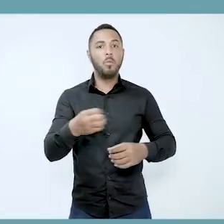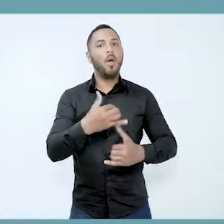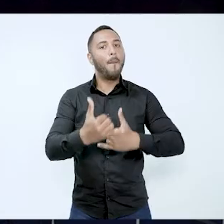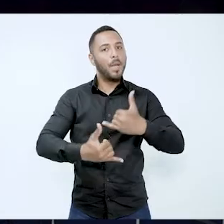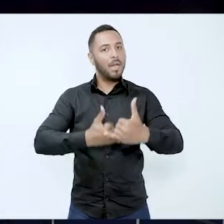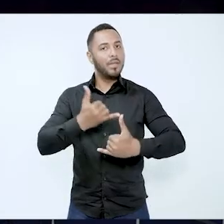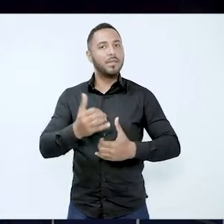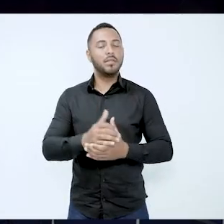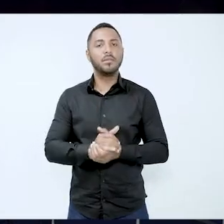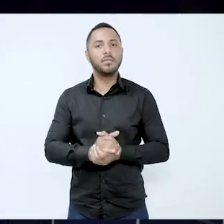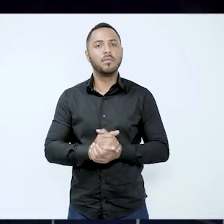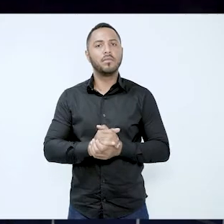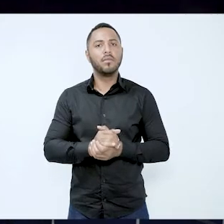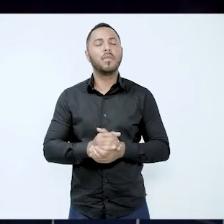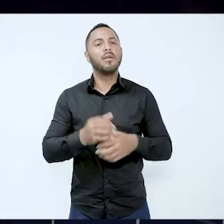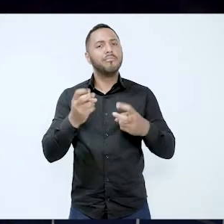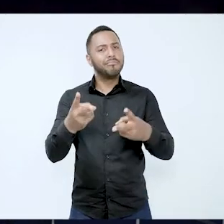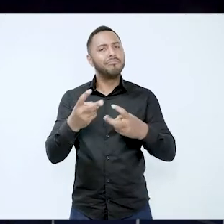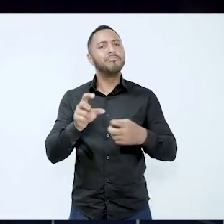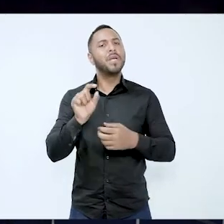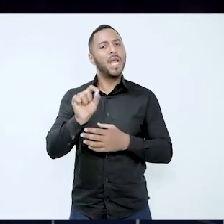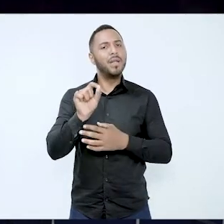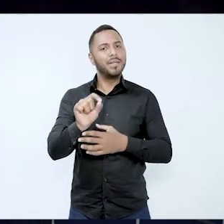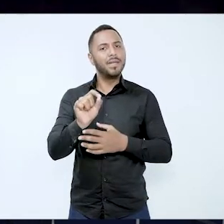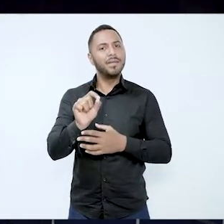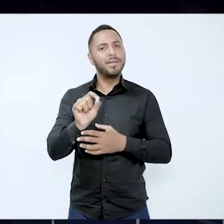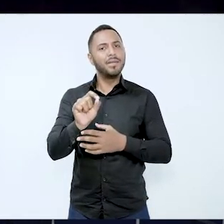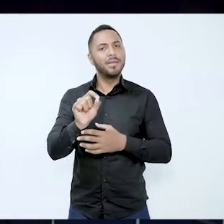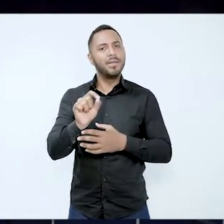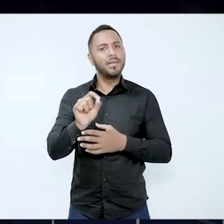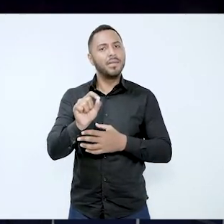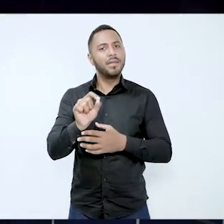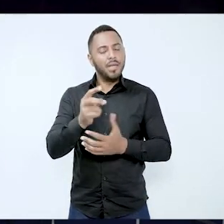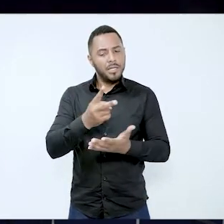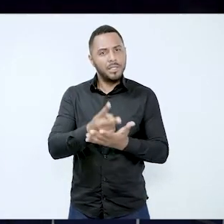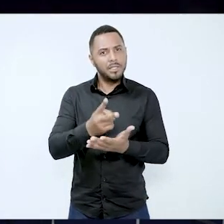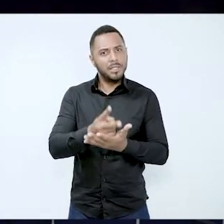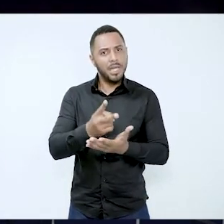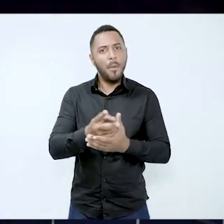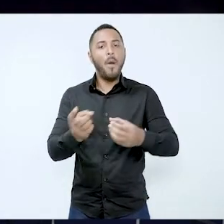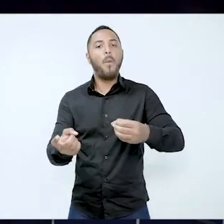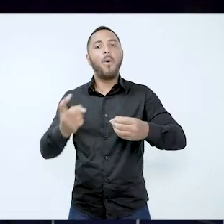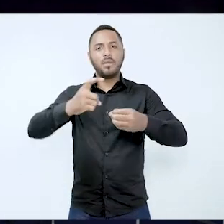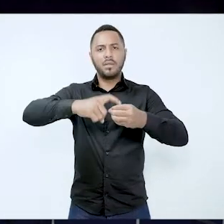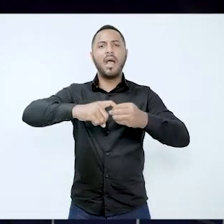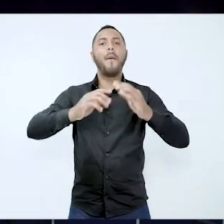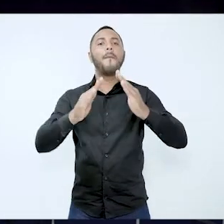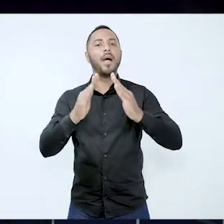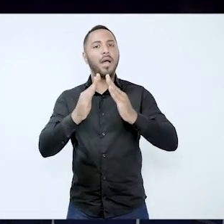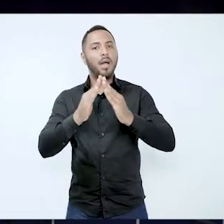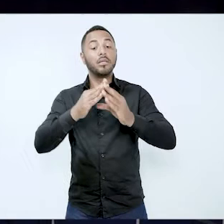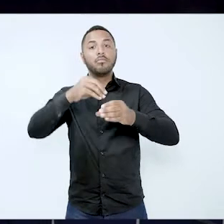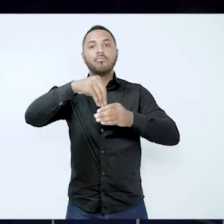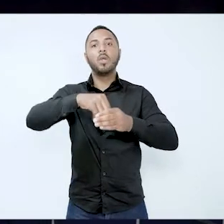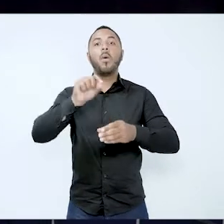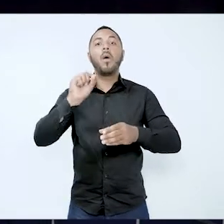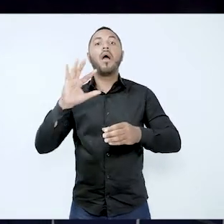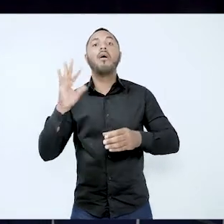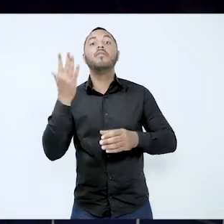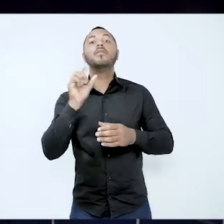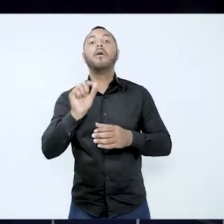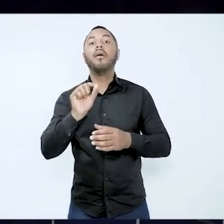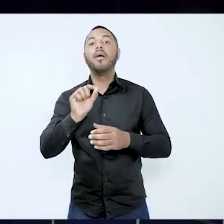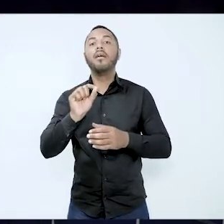derretida. Então, pessoal, mesmo depois que eles retornavam à sua casa pelos chamados dos pais, o